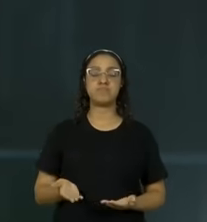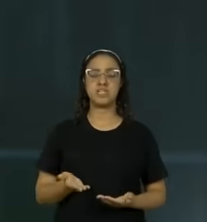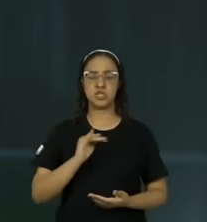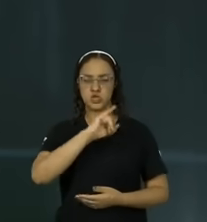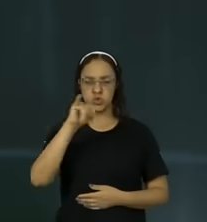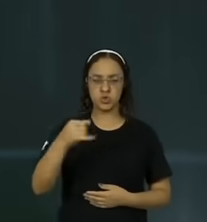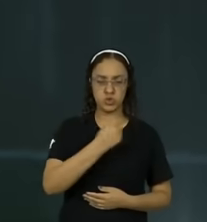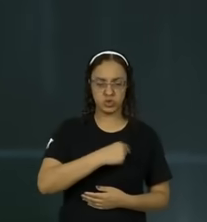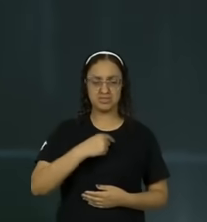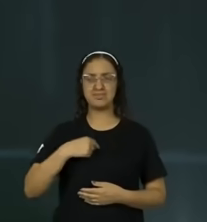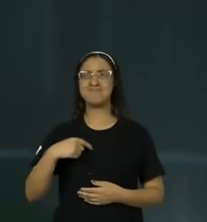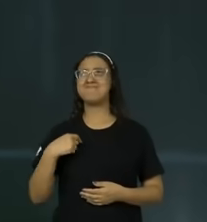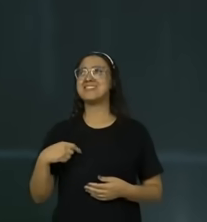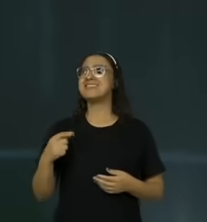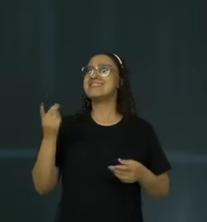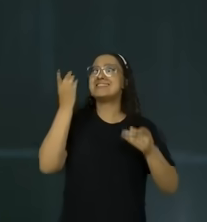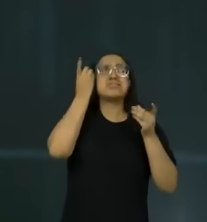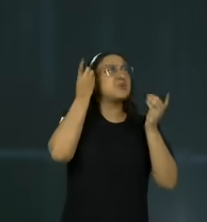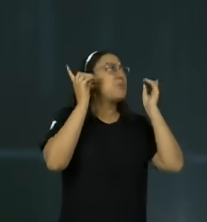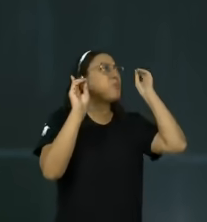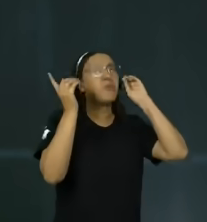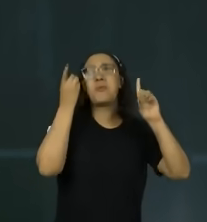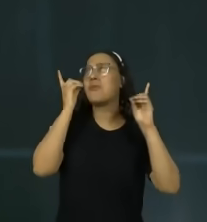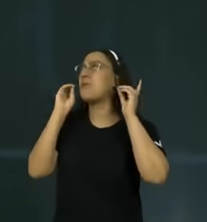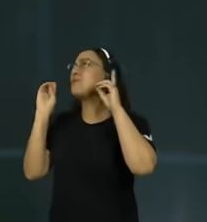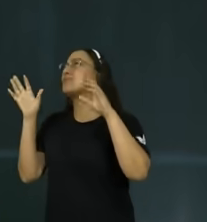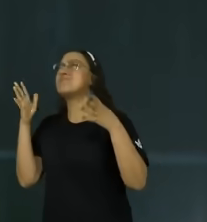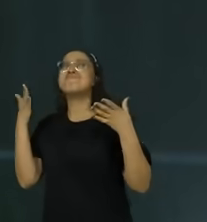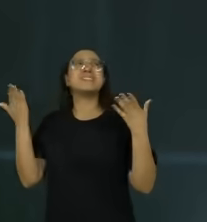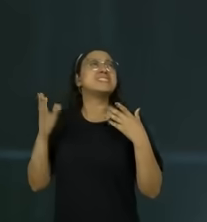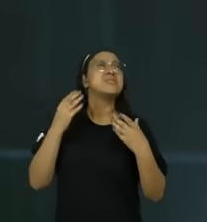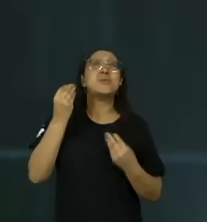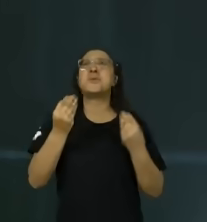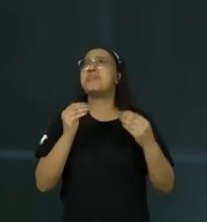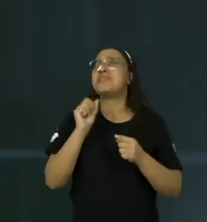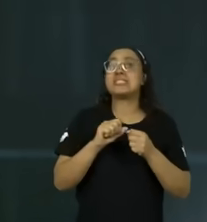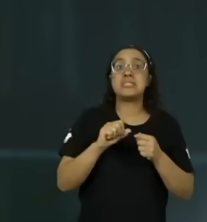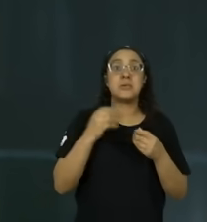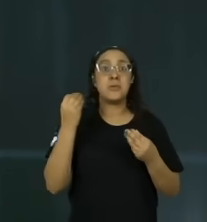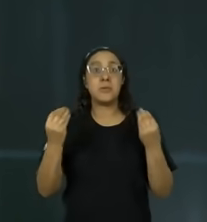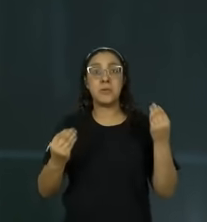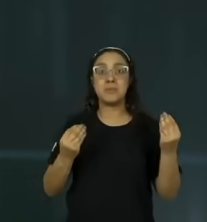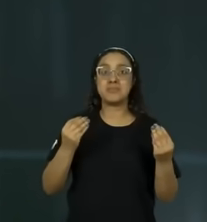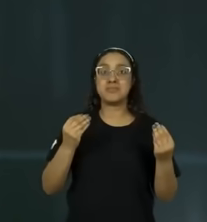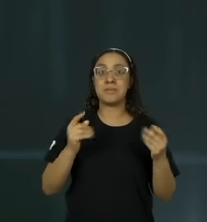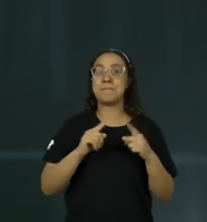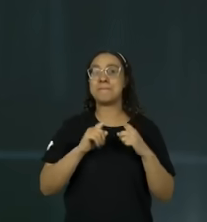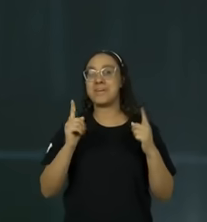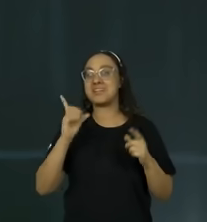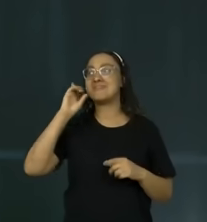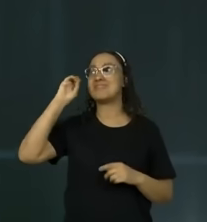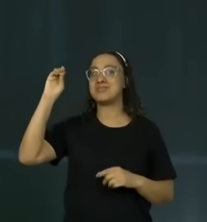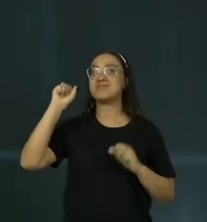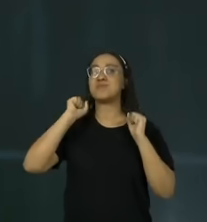eu acredito que Deus pode transformar a traição em bênção. Deus pode transformar,